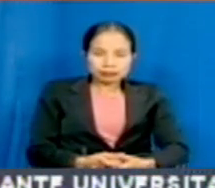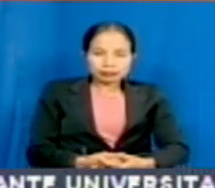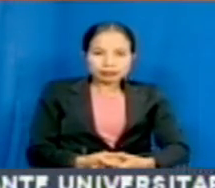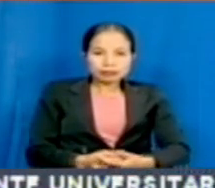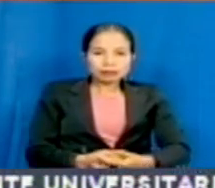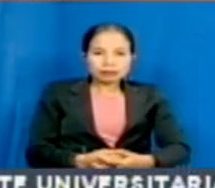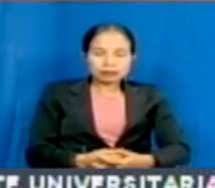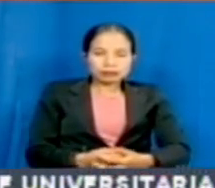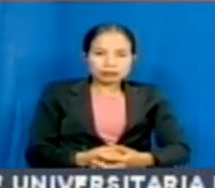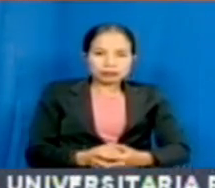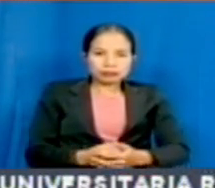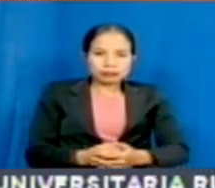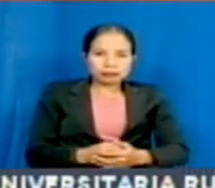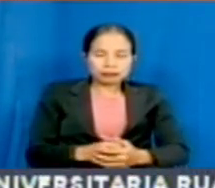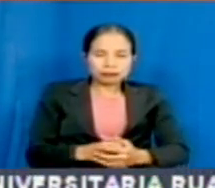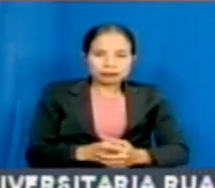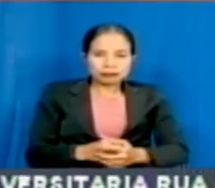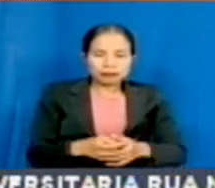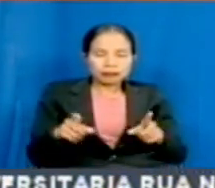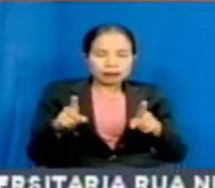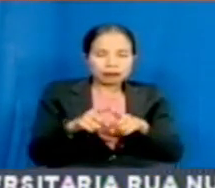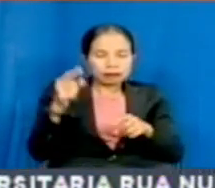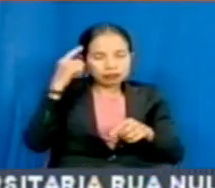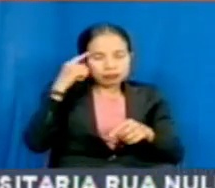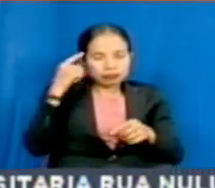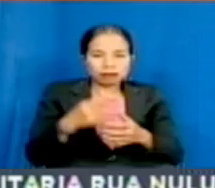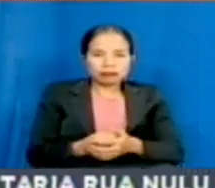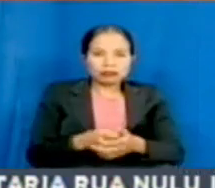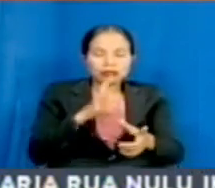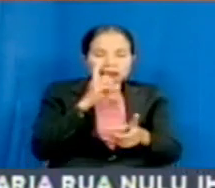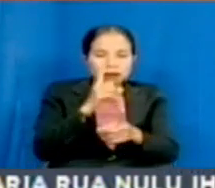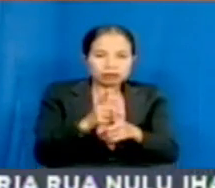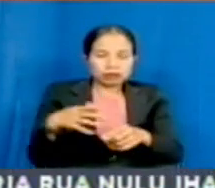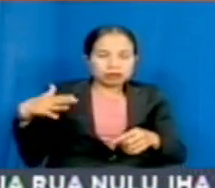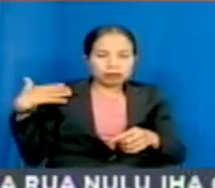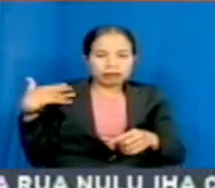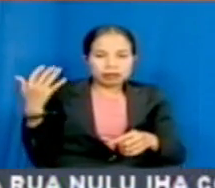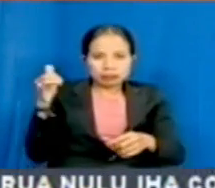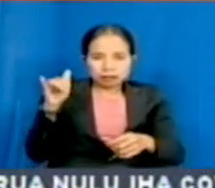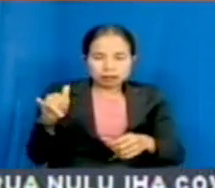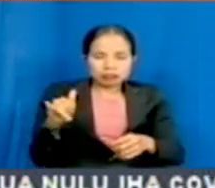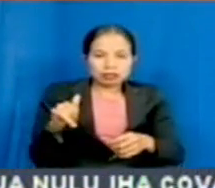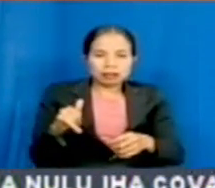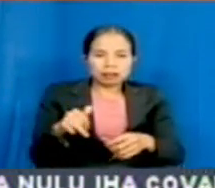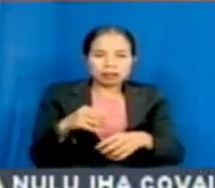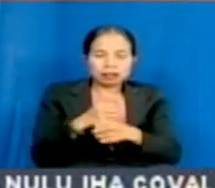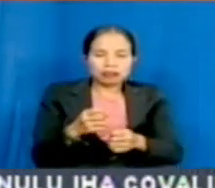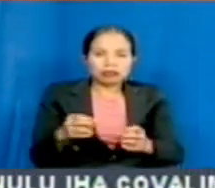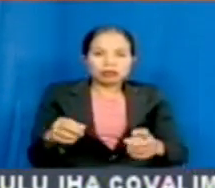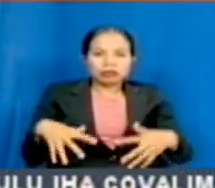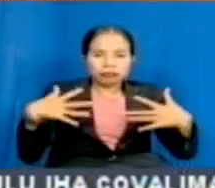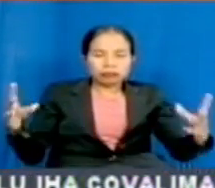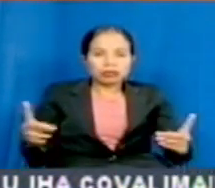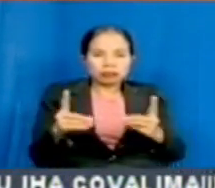Marusia, conceito unidade nacional nuda reflexão filosófico verdadeiro na juventude lo rico a sua incomunga hori luta a sua